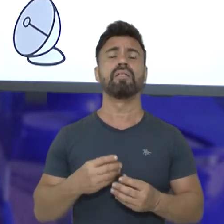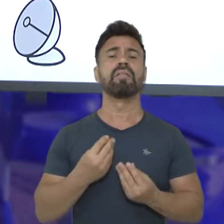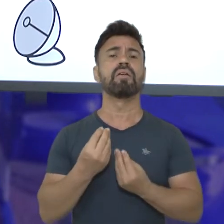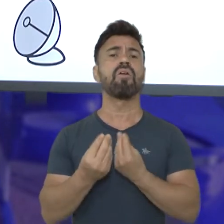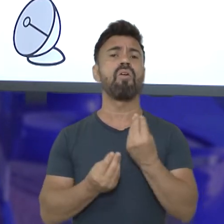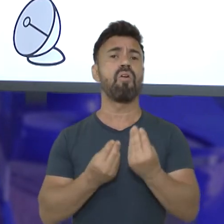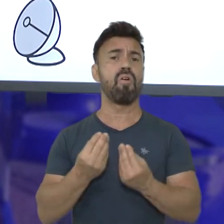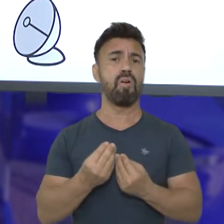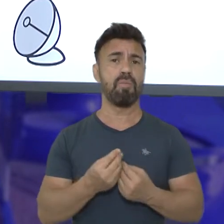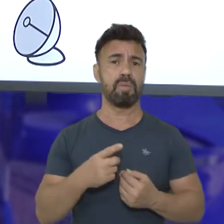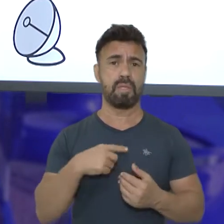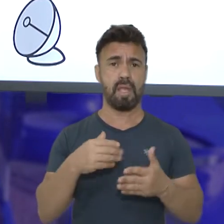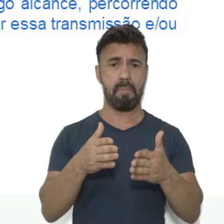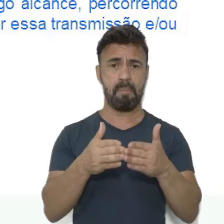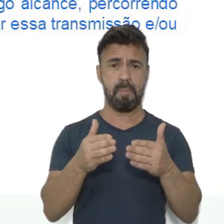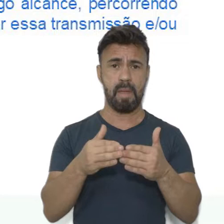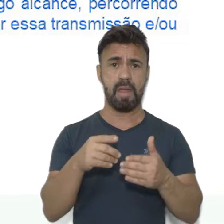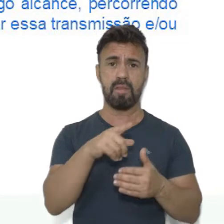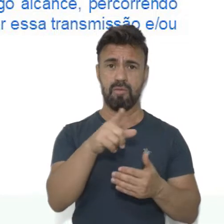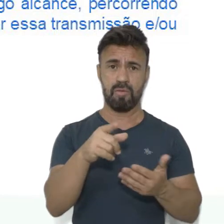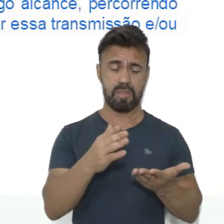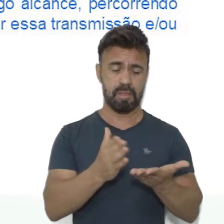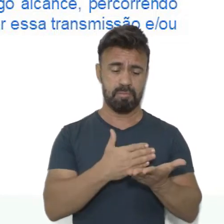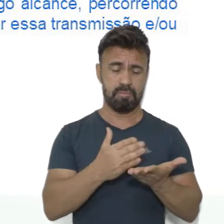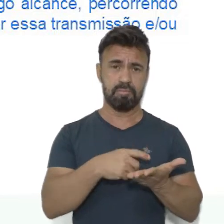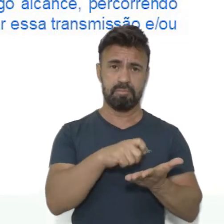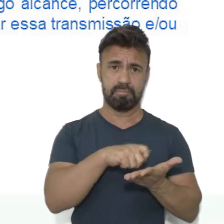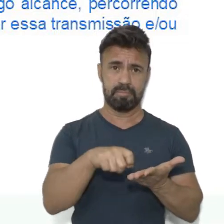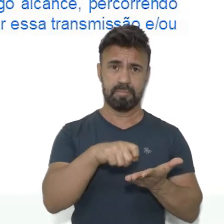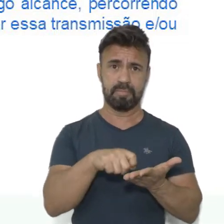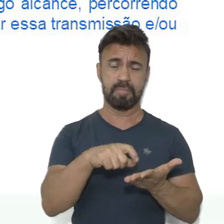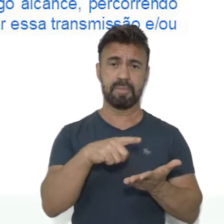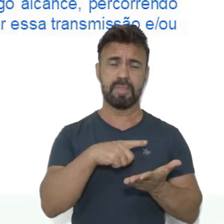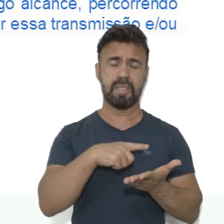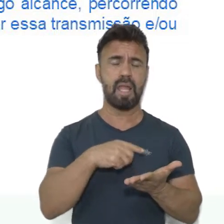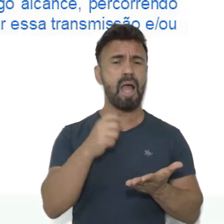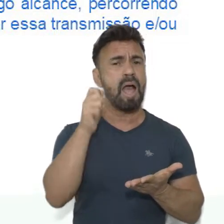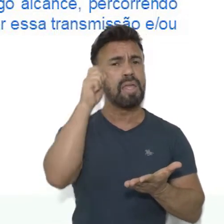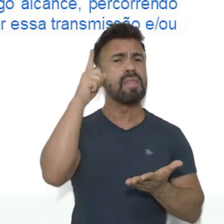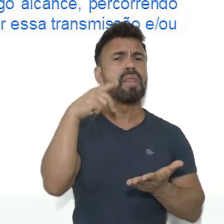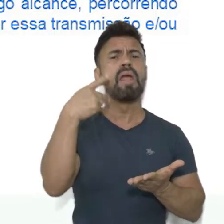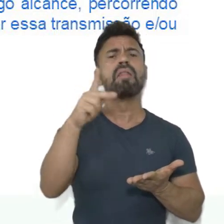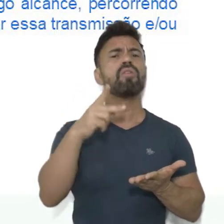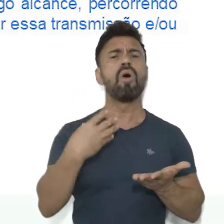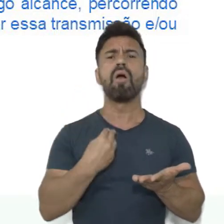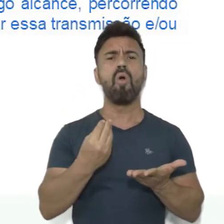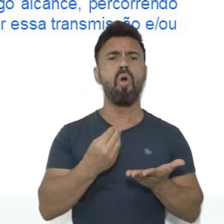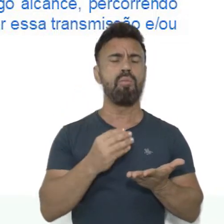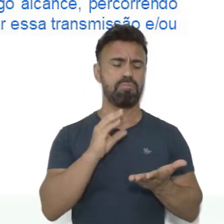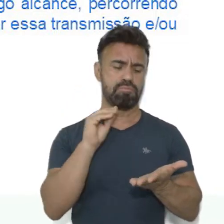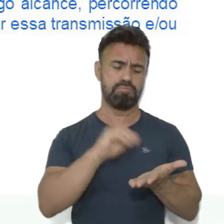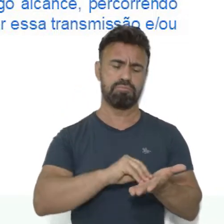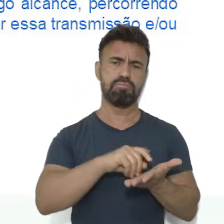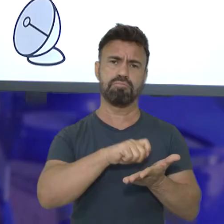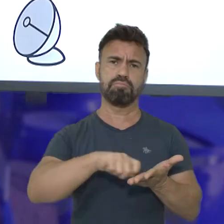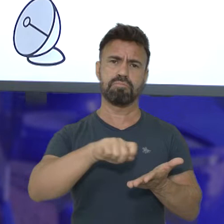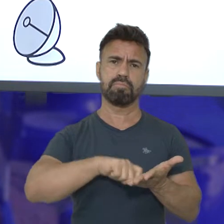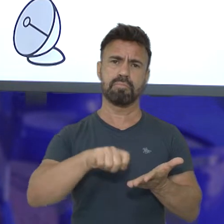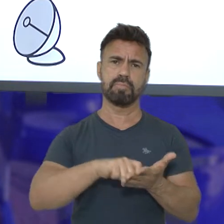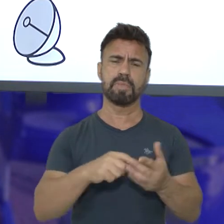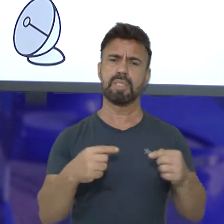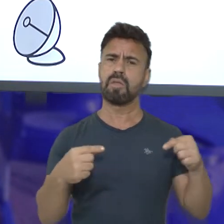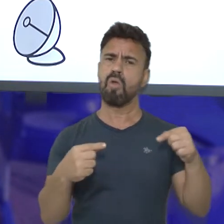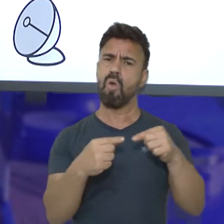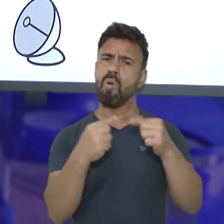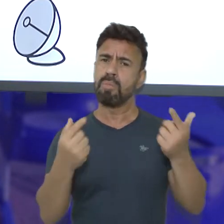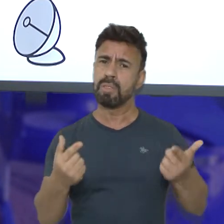sistemização. Então a gente pede que você aí no seu caderno veja aí as ideias que você colocou, né, para ver se é compatíveis aqui com o